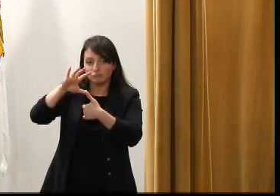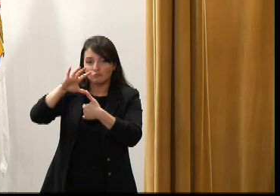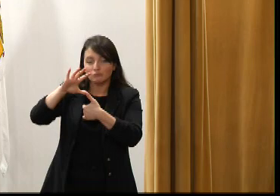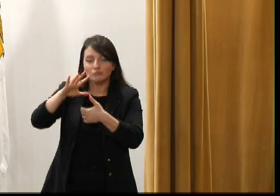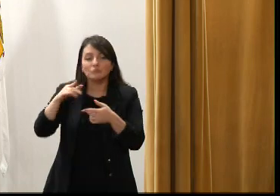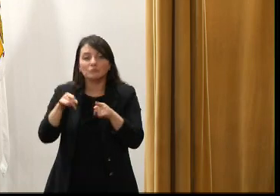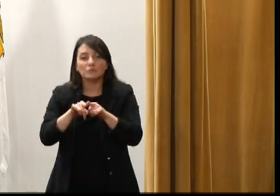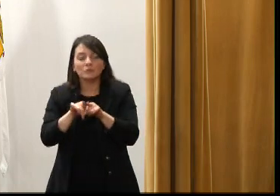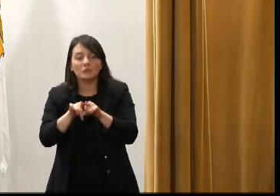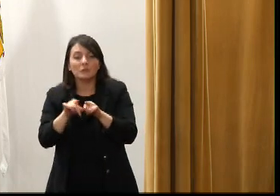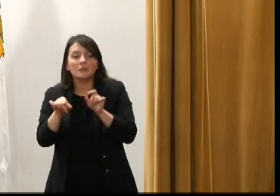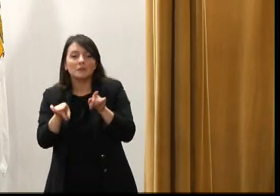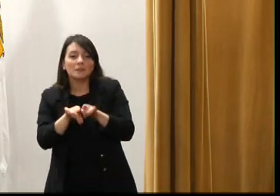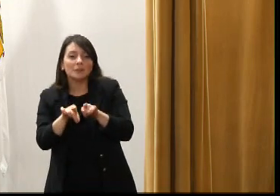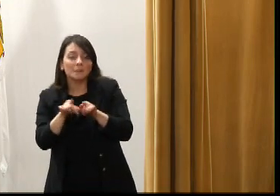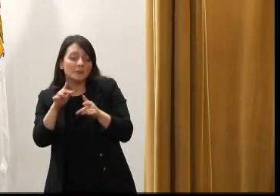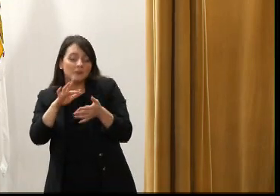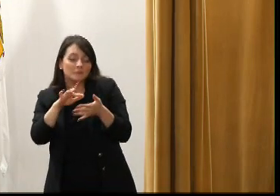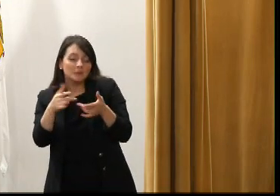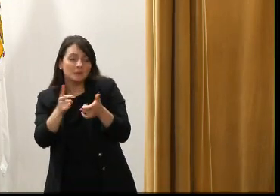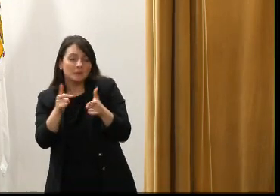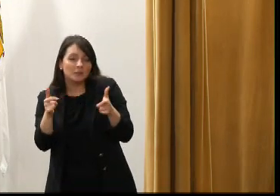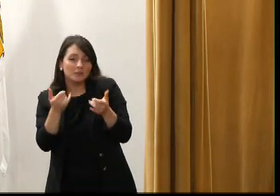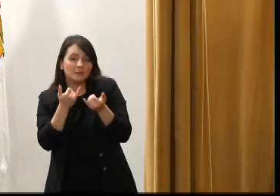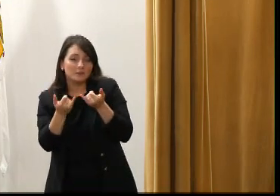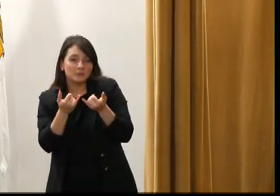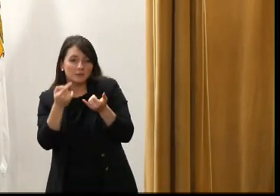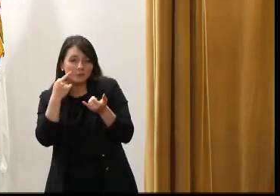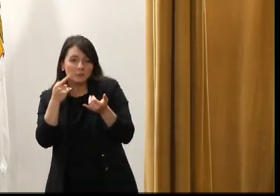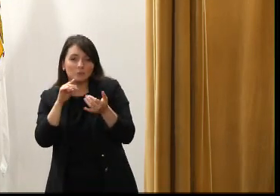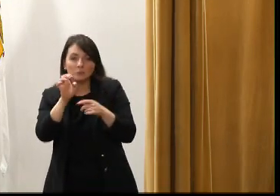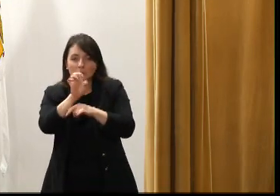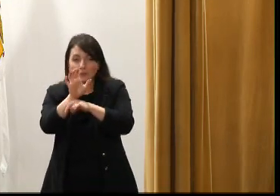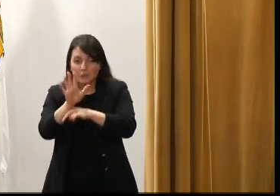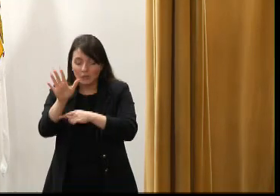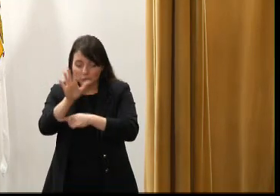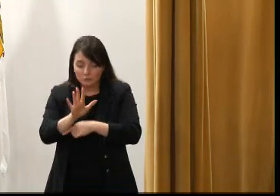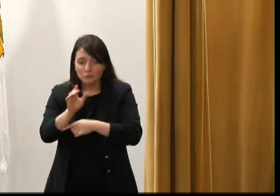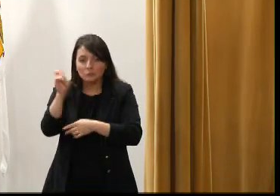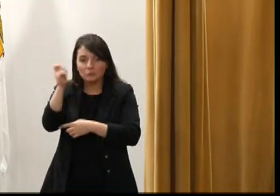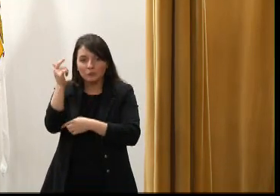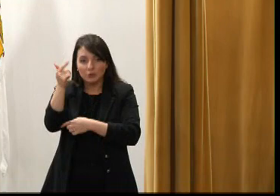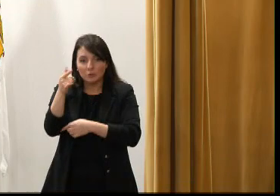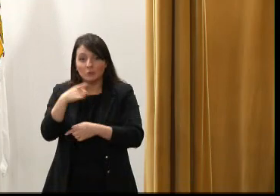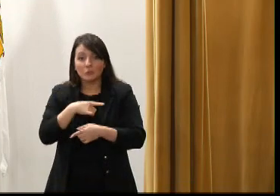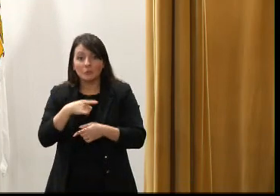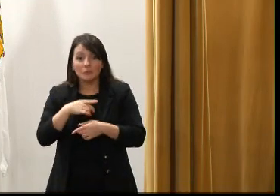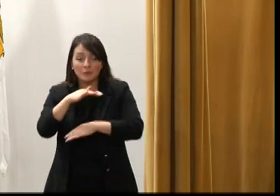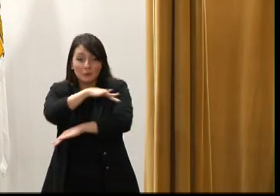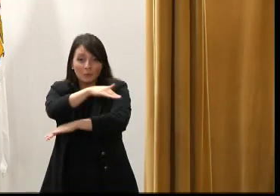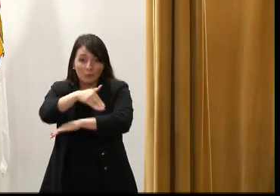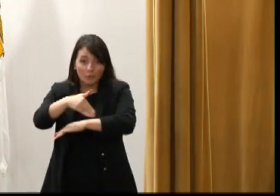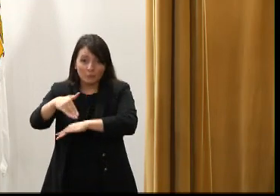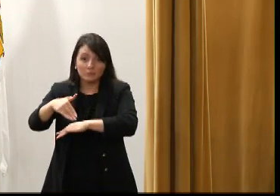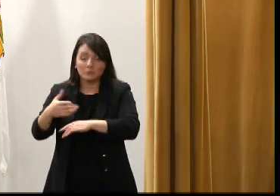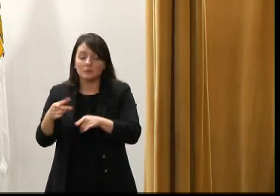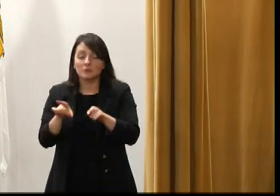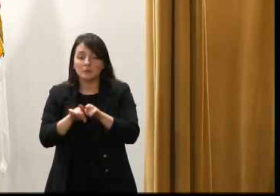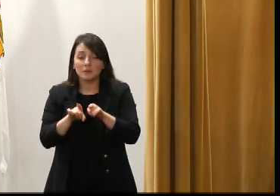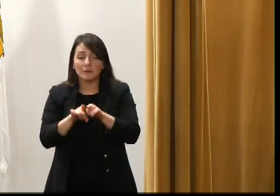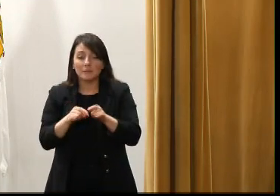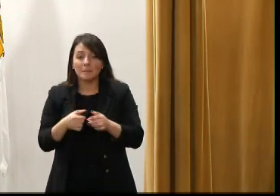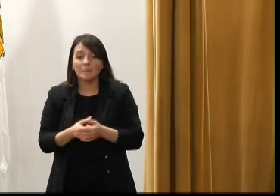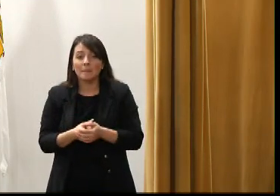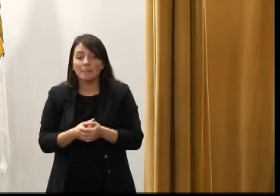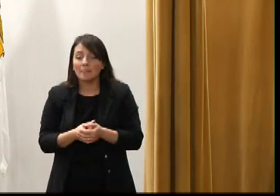de confluência dos grandes relevos do estado do Rio Grande do Sul. Né? Nós somos uma região costeira e que está na